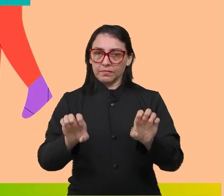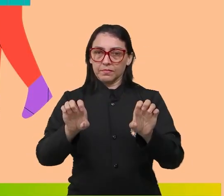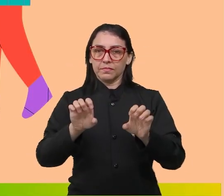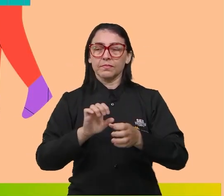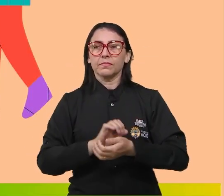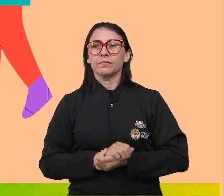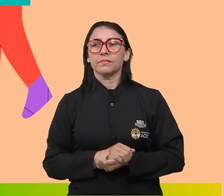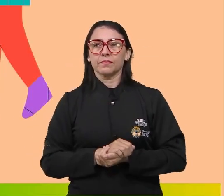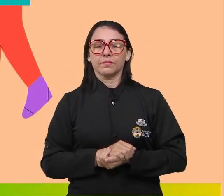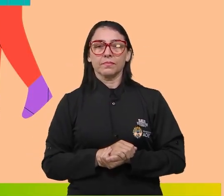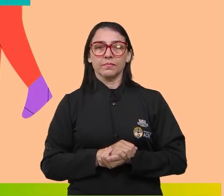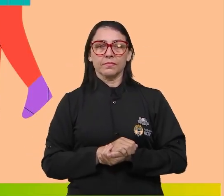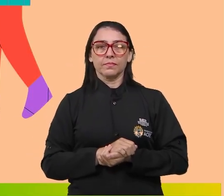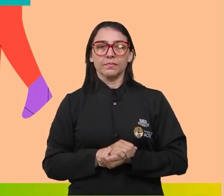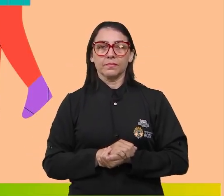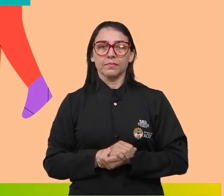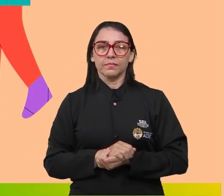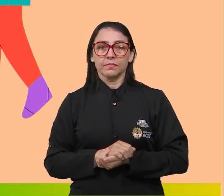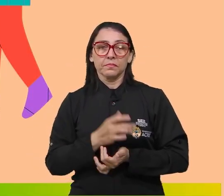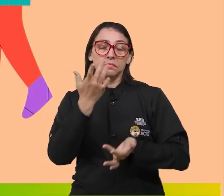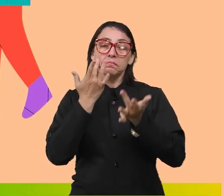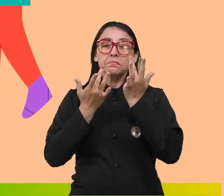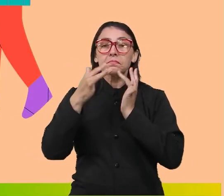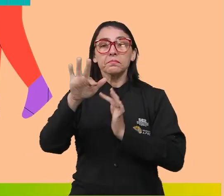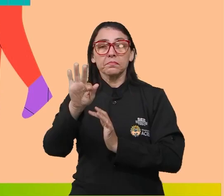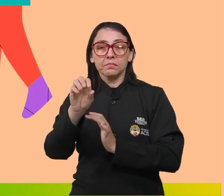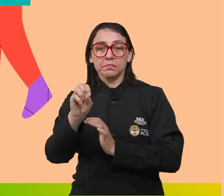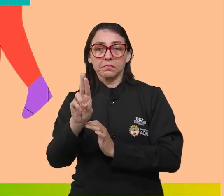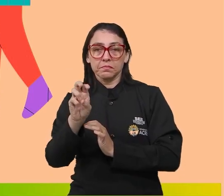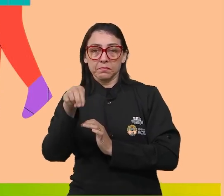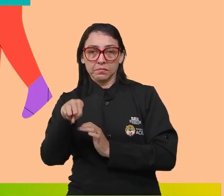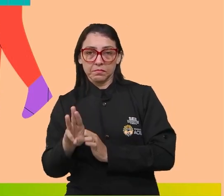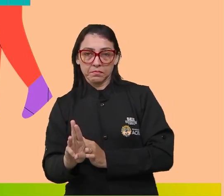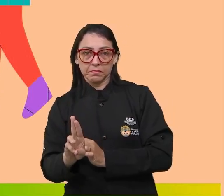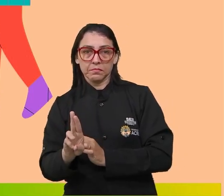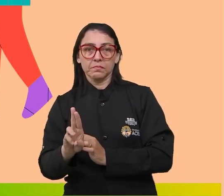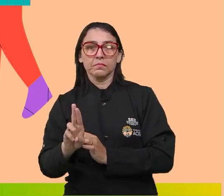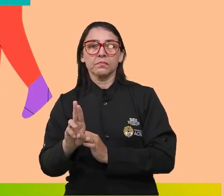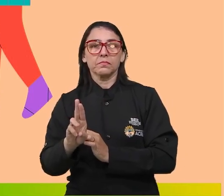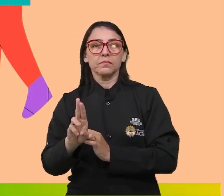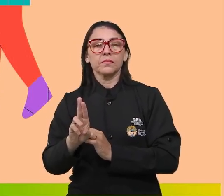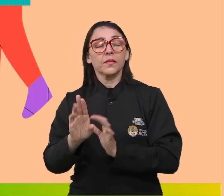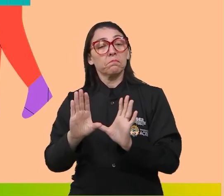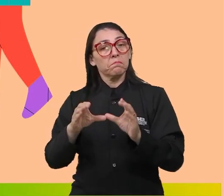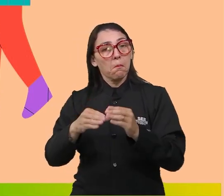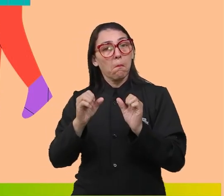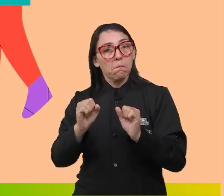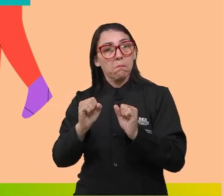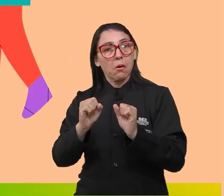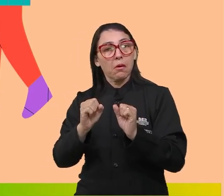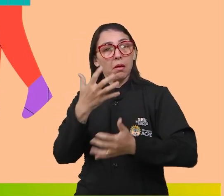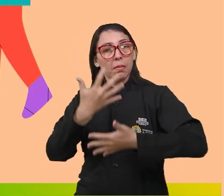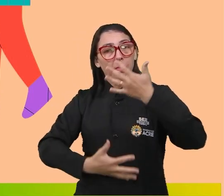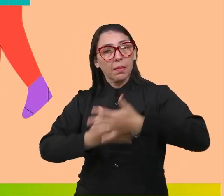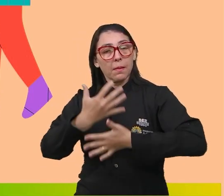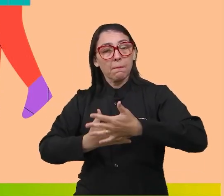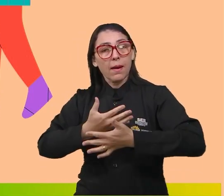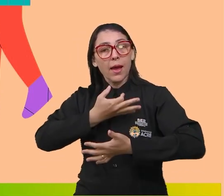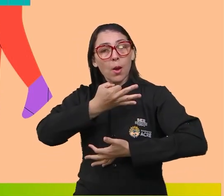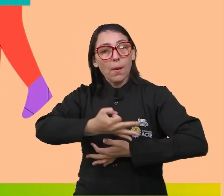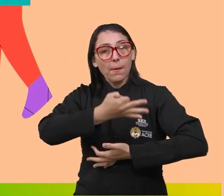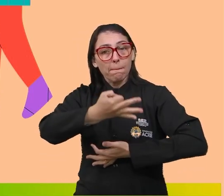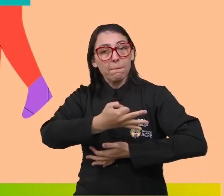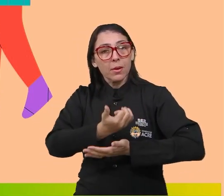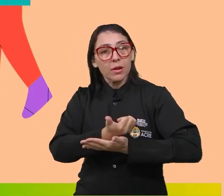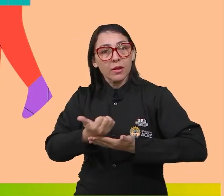principais modalidades desse tipo de teatro. Existe o teatro fórum, o público pode interromper a cena e sugerir